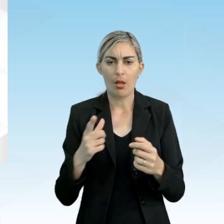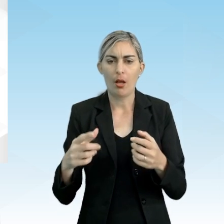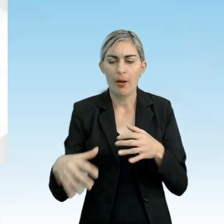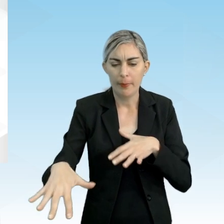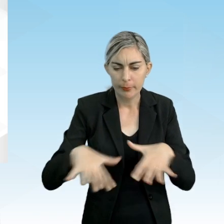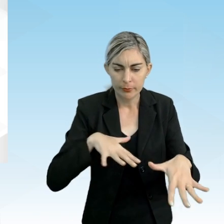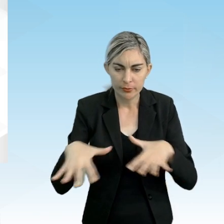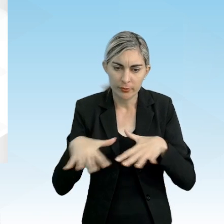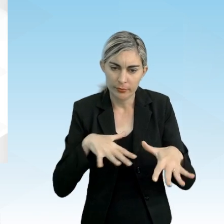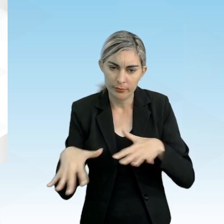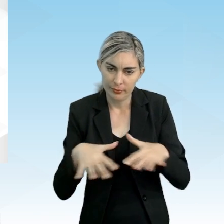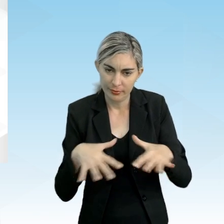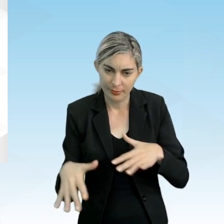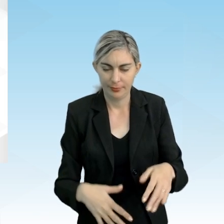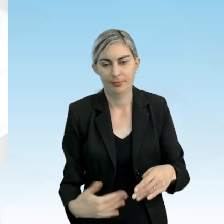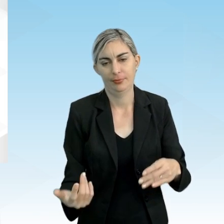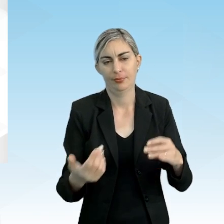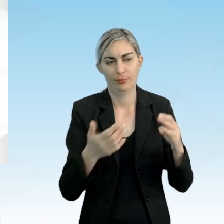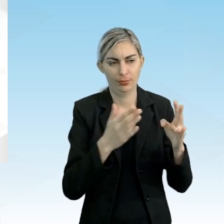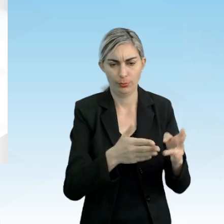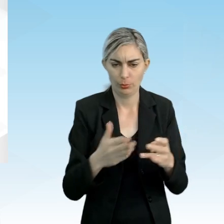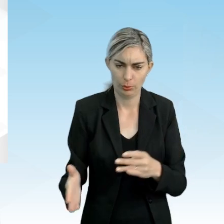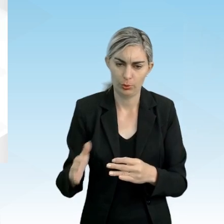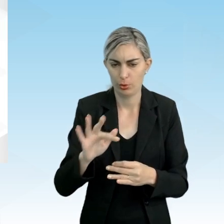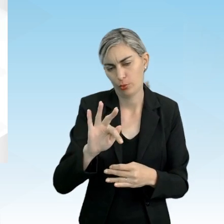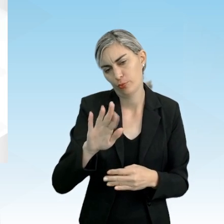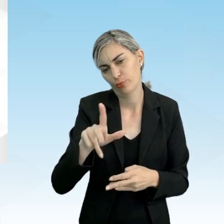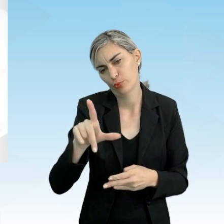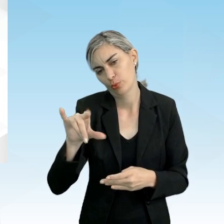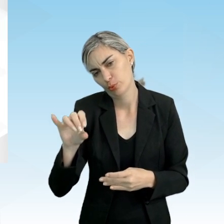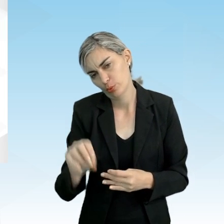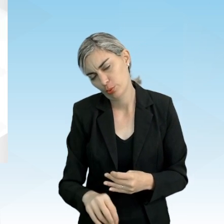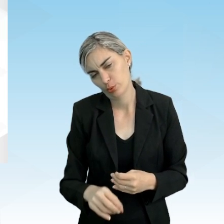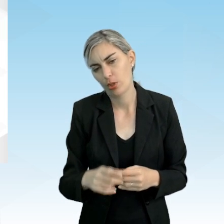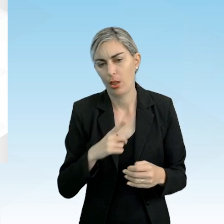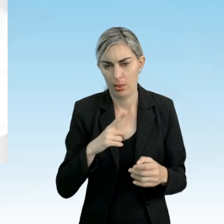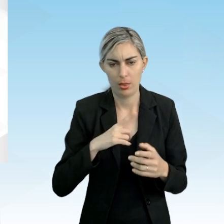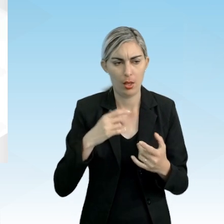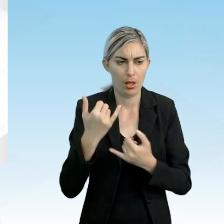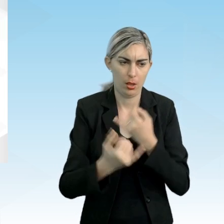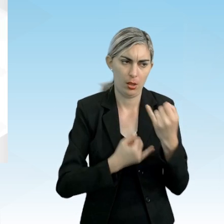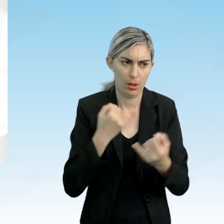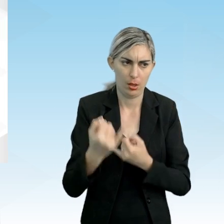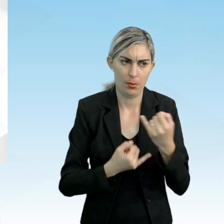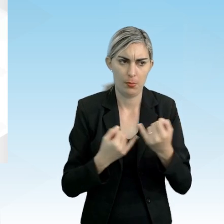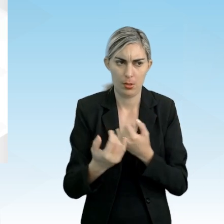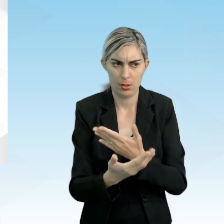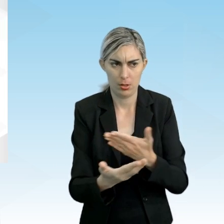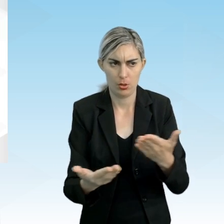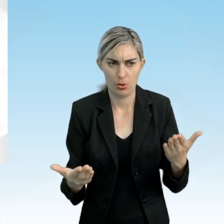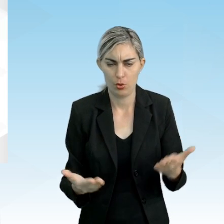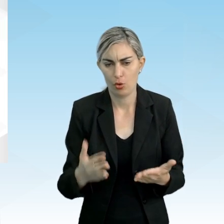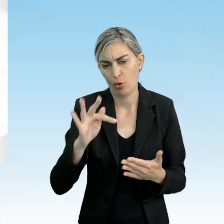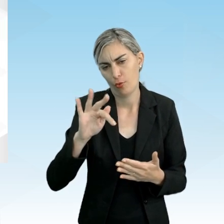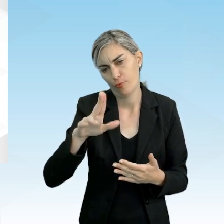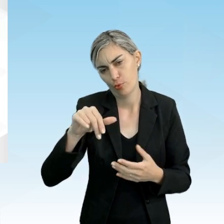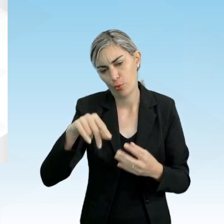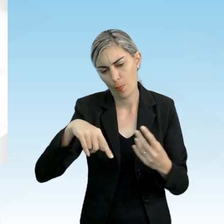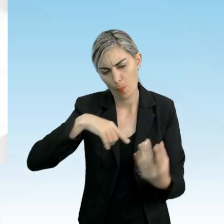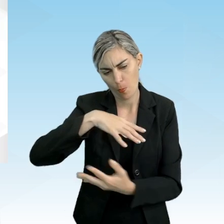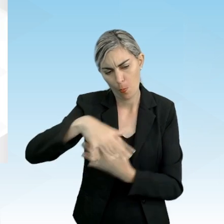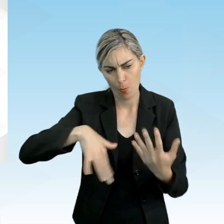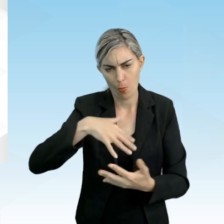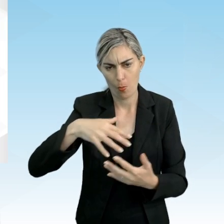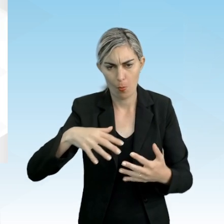movimentação de partes do fluido tem até uma animação que eu deixei para vocês o fluido se